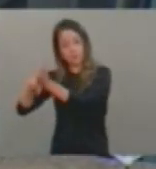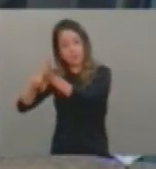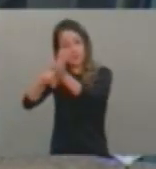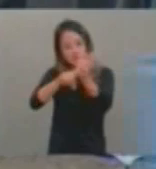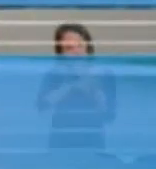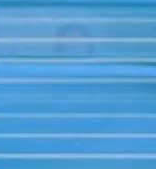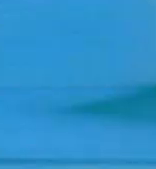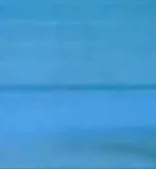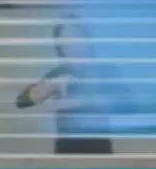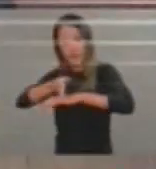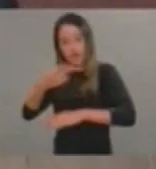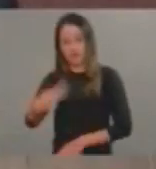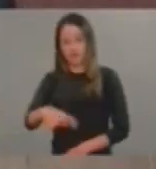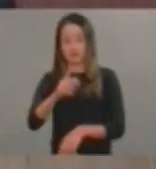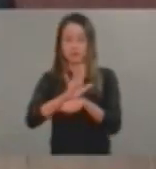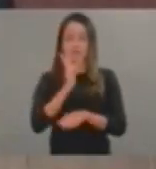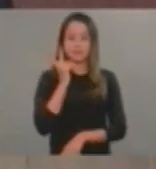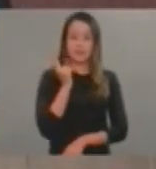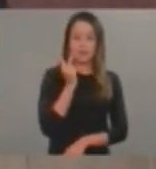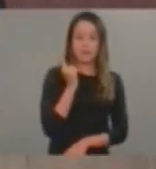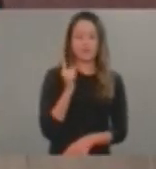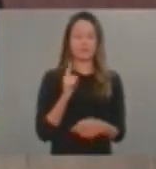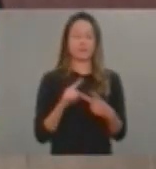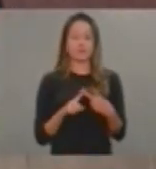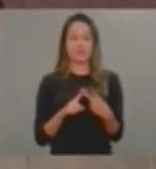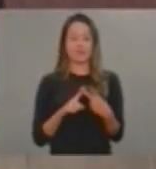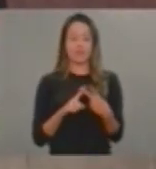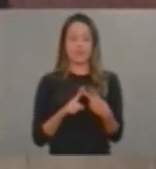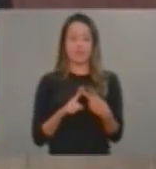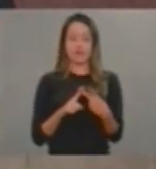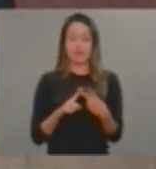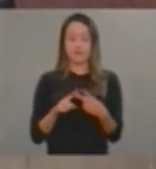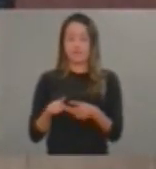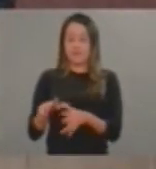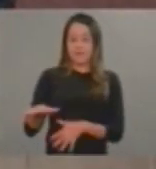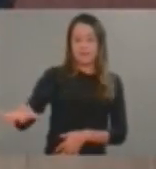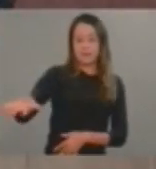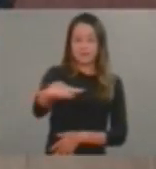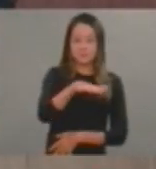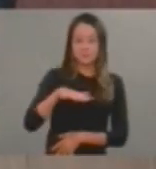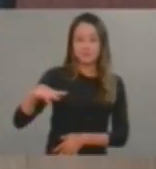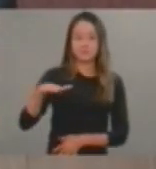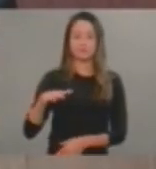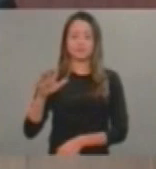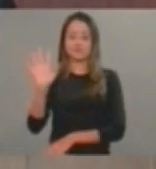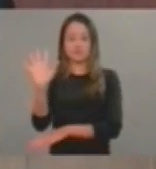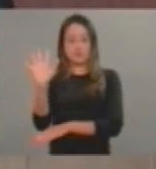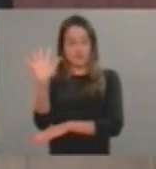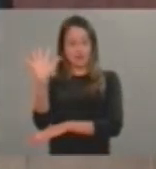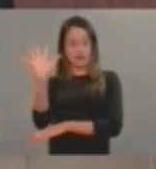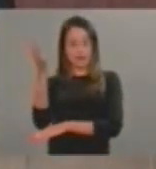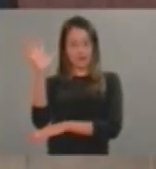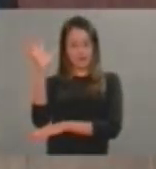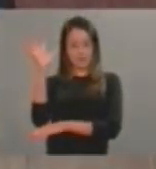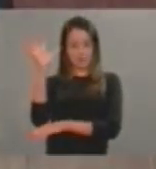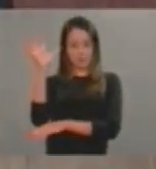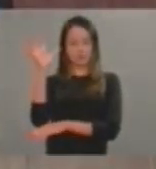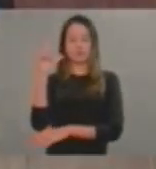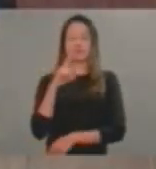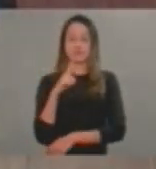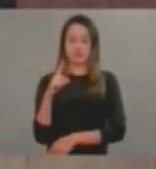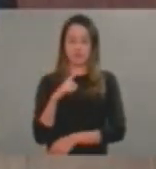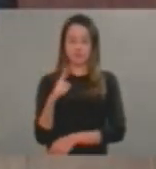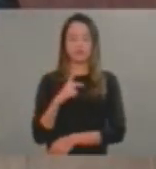Corpo de Segurança do Estado. No município de Crateús, na região do Inhamuns, o governo do Ceará lançou duas